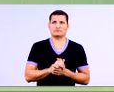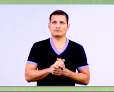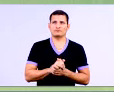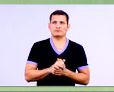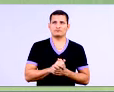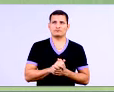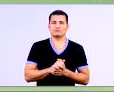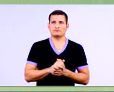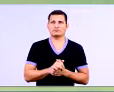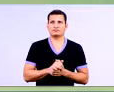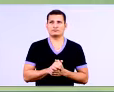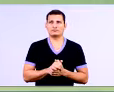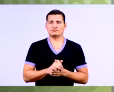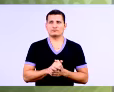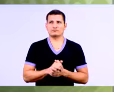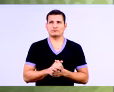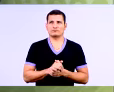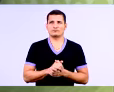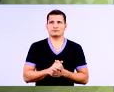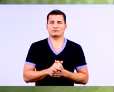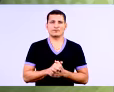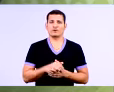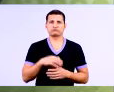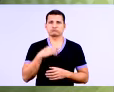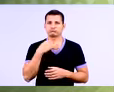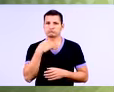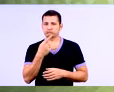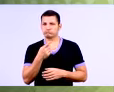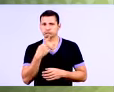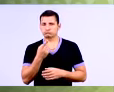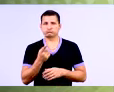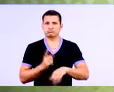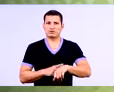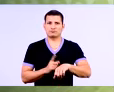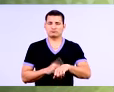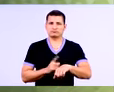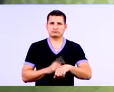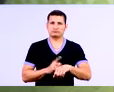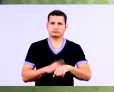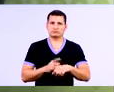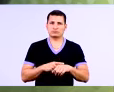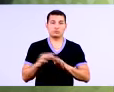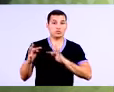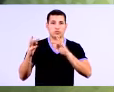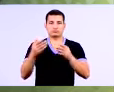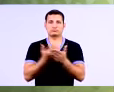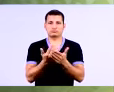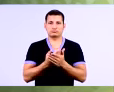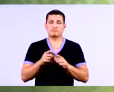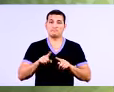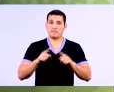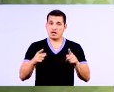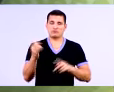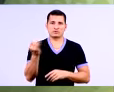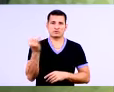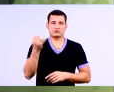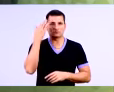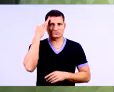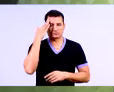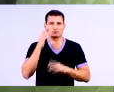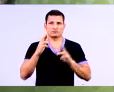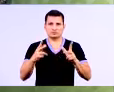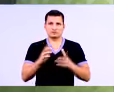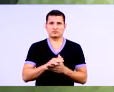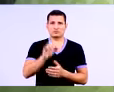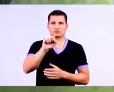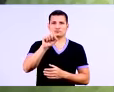tipos. Obviamente nós não teremos tempo para tratar todos eles, mas é importante que entenda a diferença. O submit, que